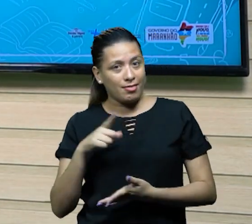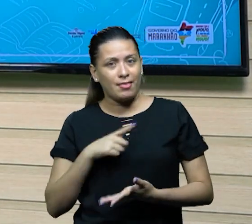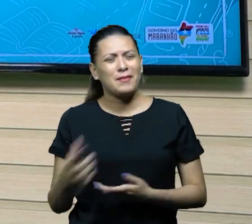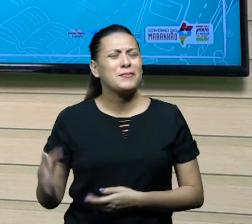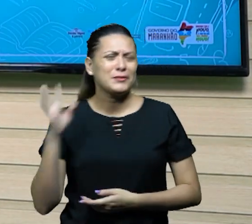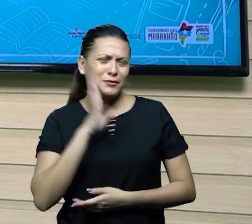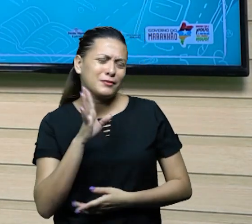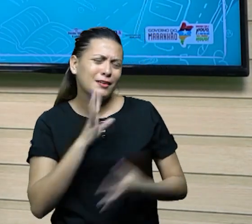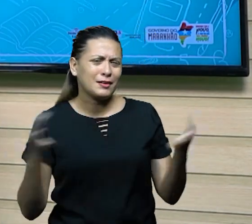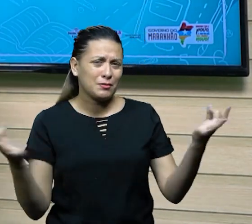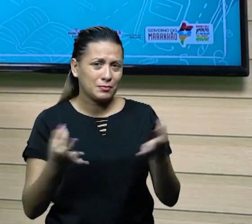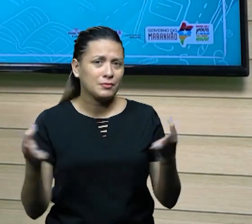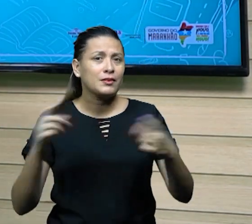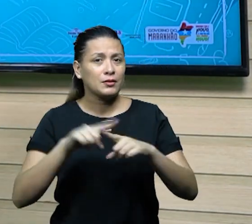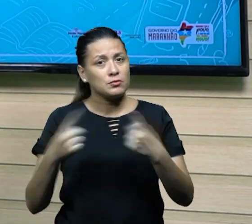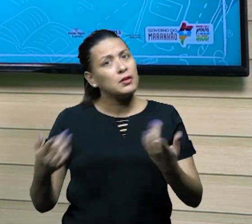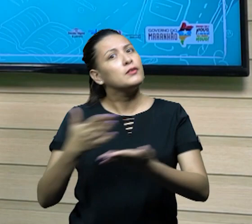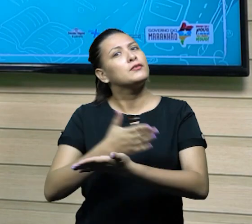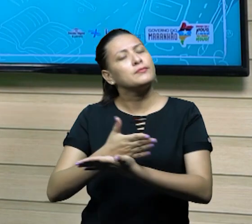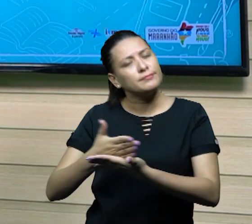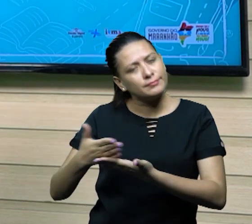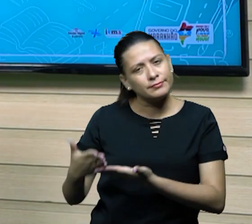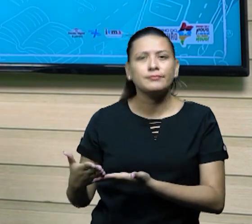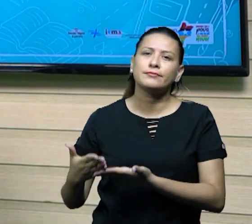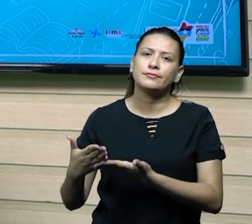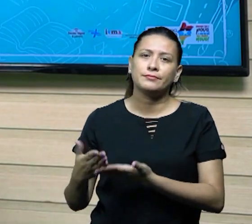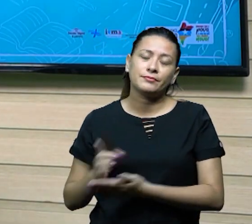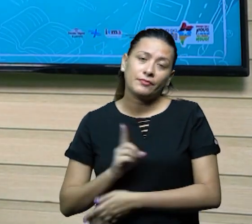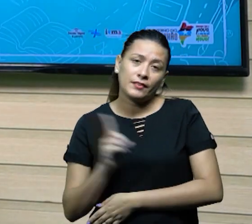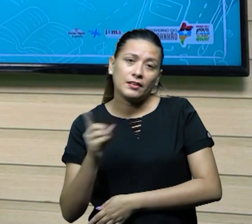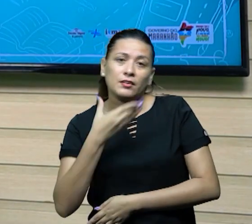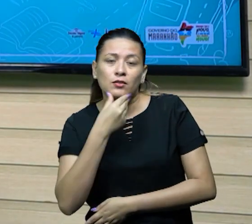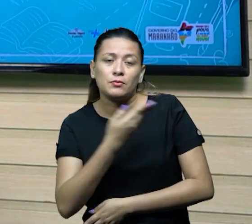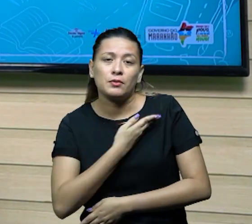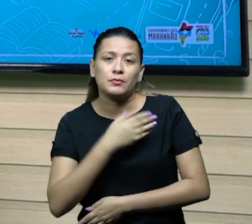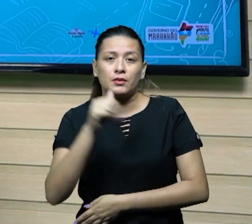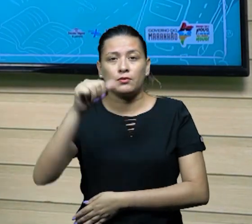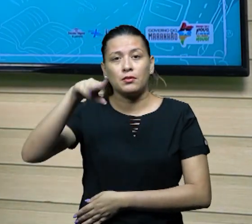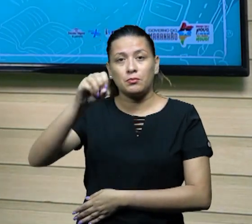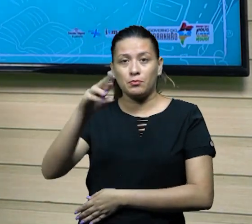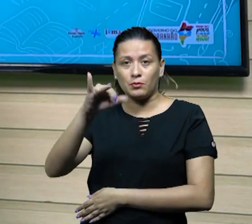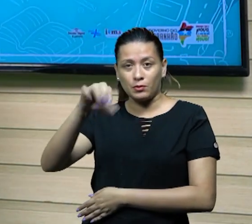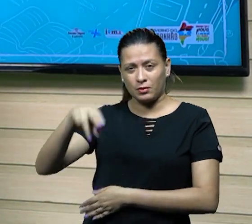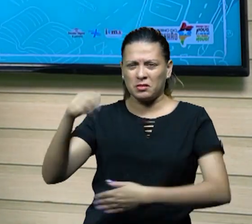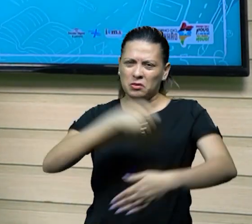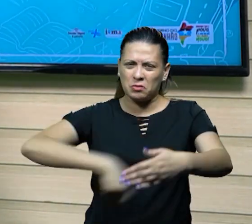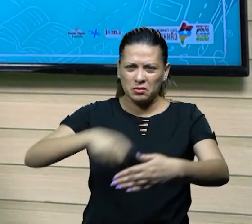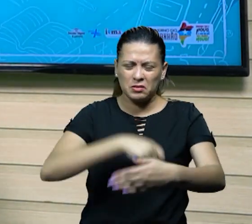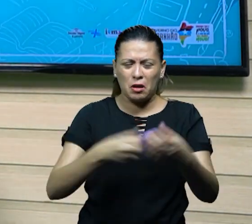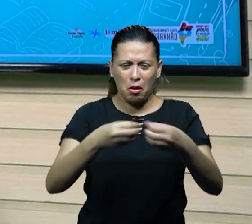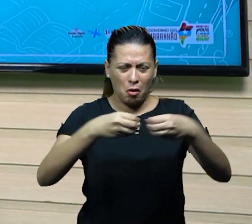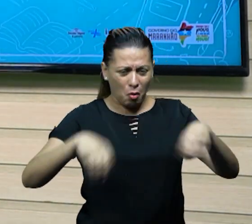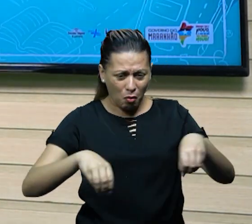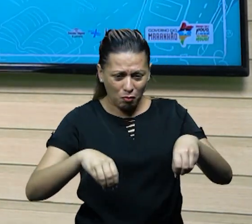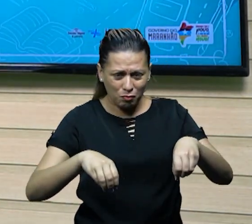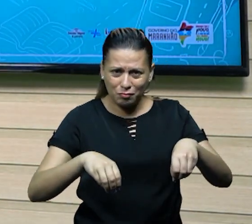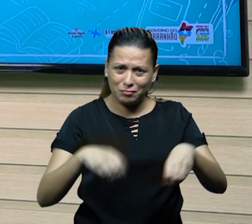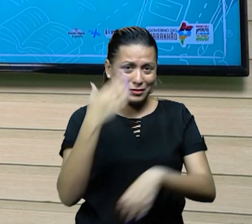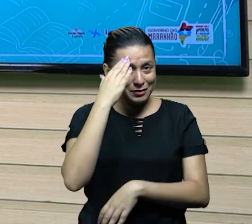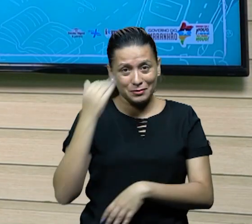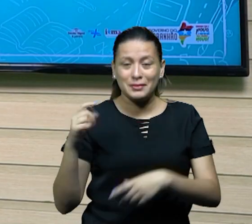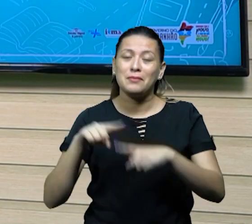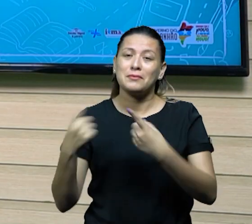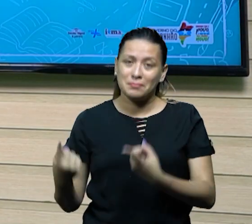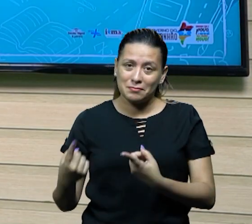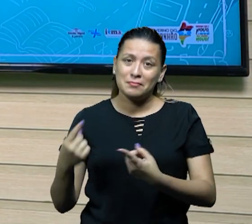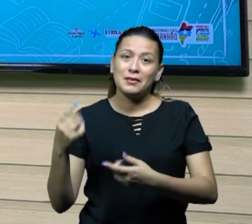YouTube, tá lá. Tu pode até não ficar legal, mas tu consegue iniciar o processo. O nosso amigo aqui, Amorim, aprendeu a cozinhar via YouTube. Não